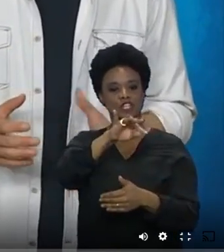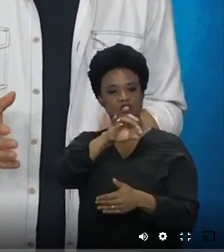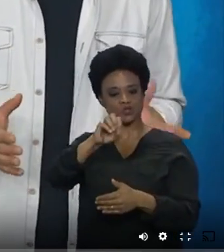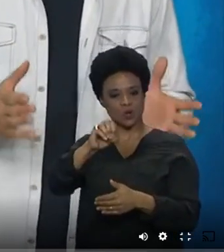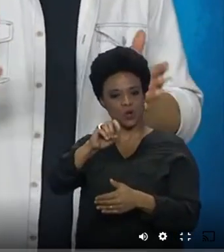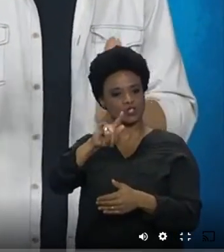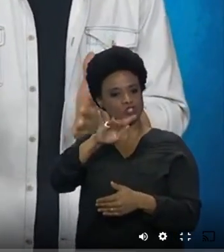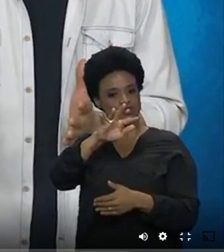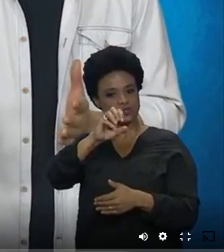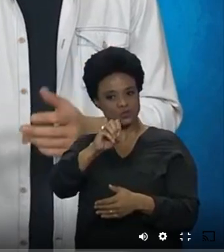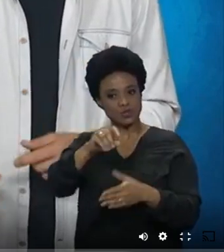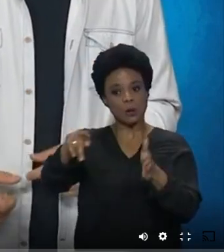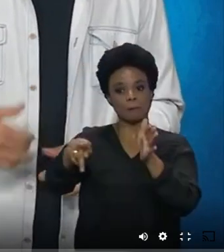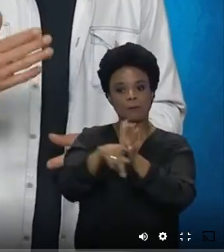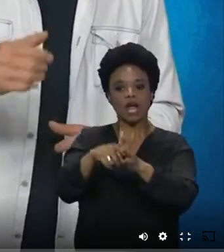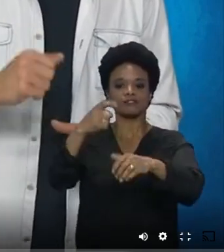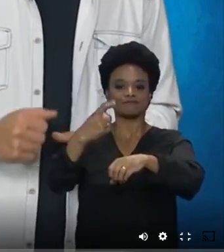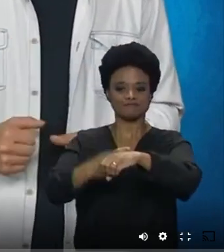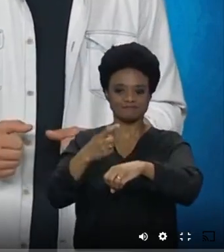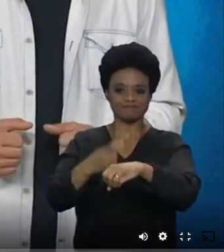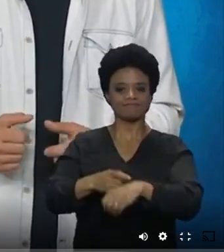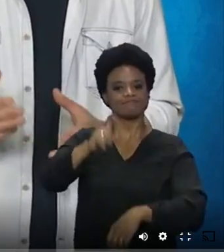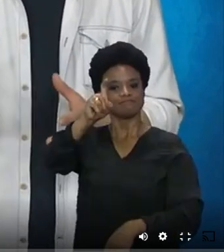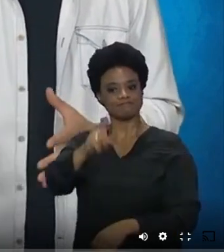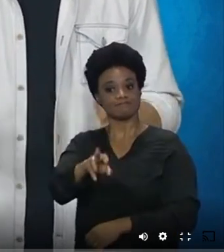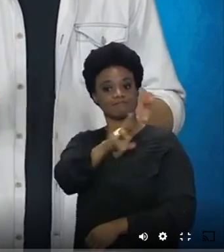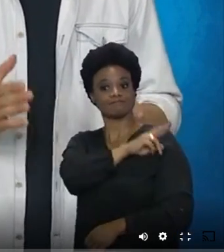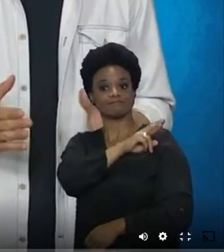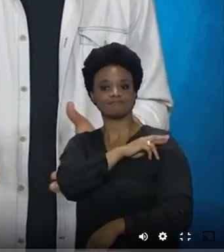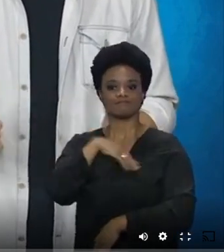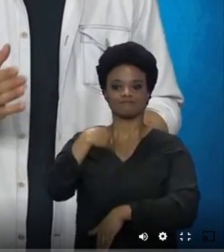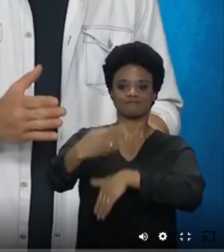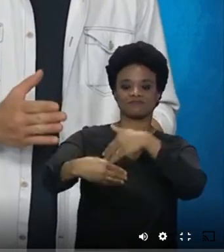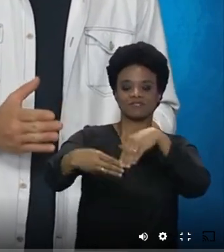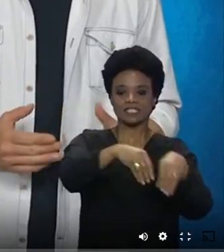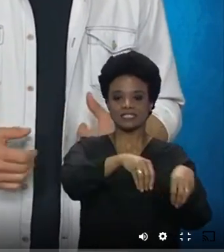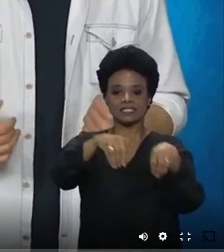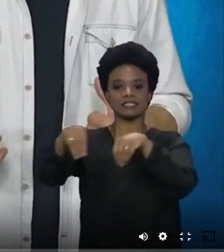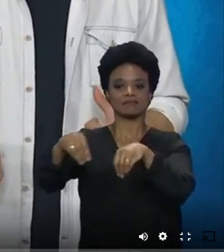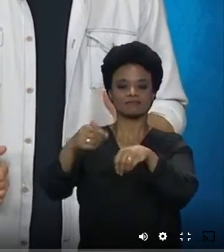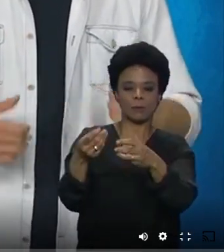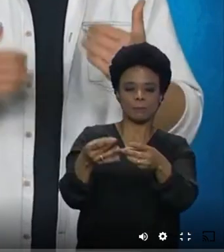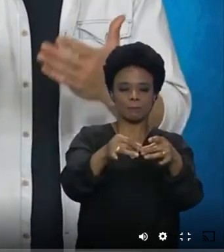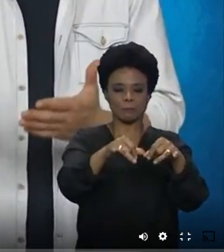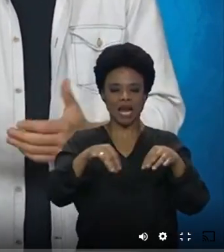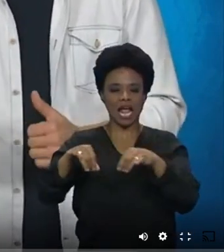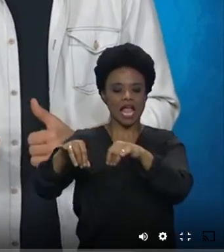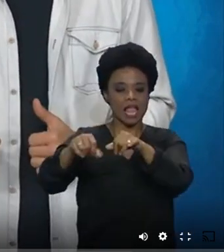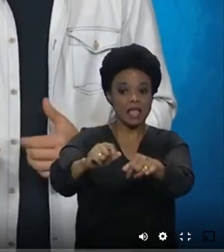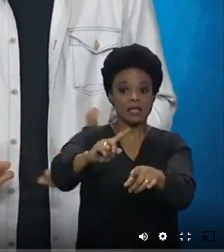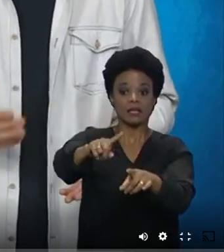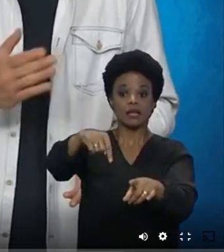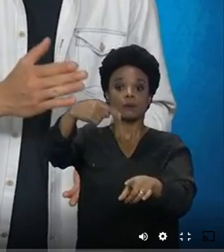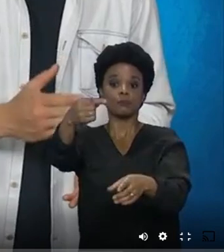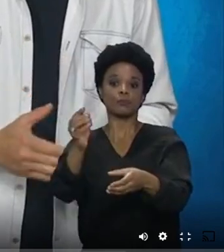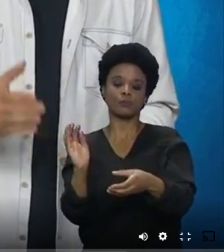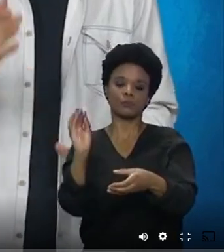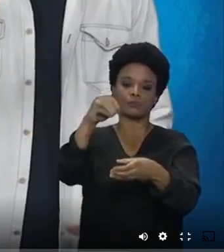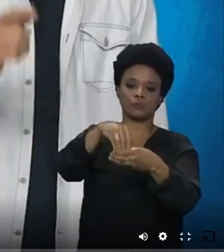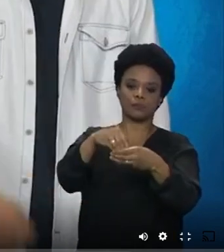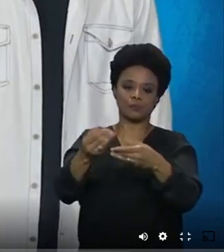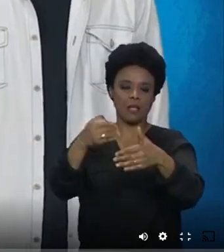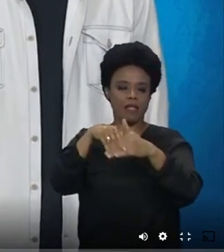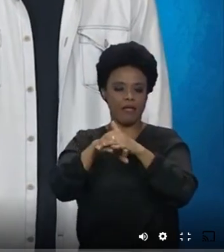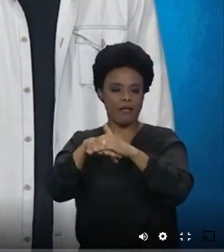do ciclo sedimentológico, são responsáveis pela geração e transporte de partículas e sua posterior deposição e